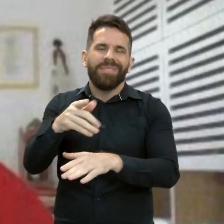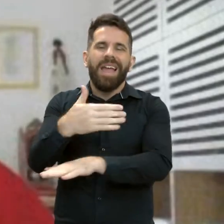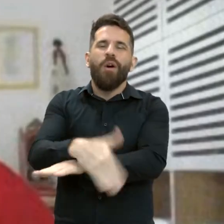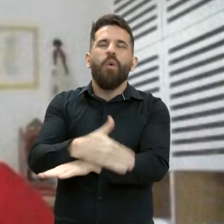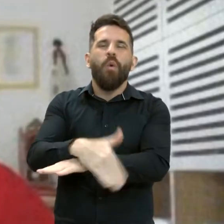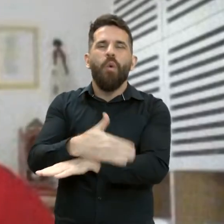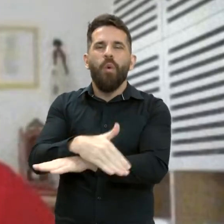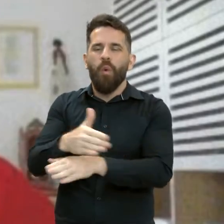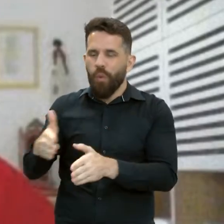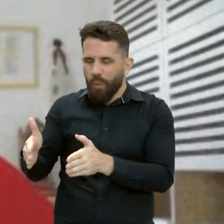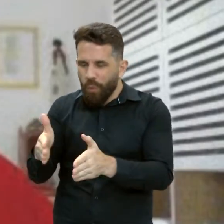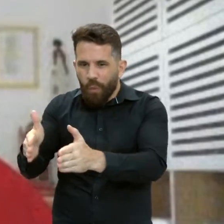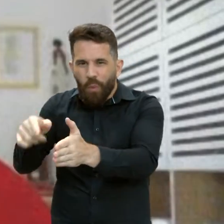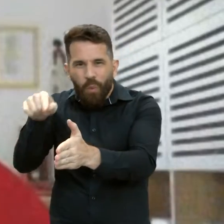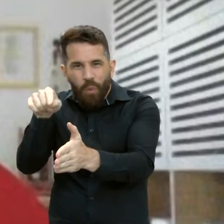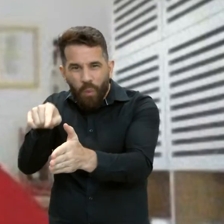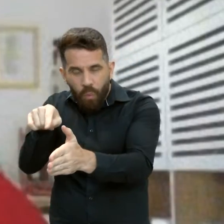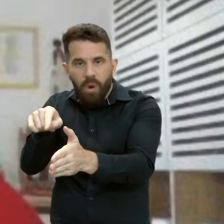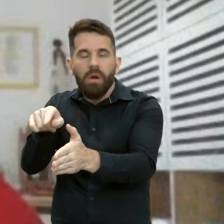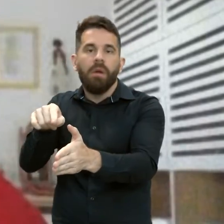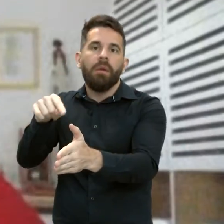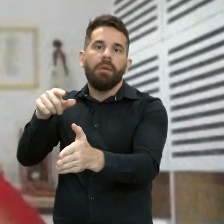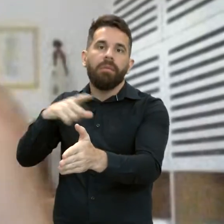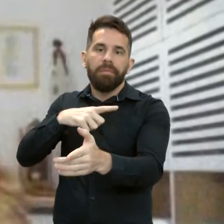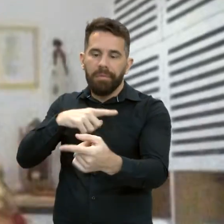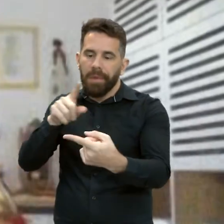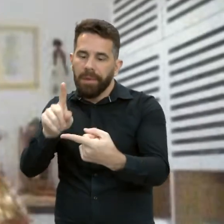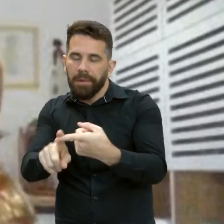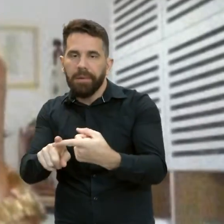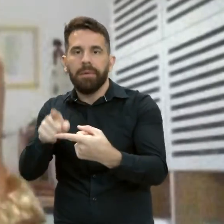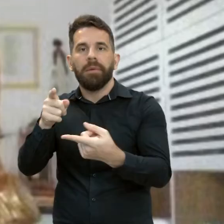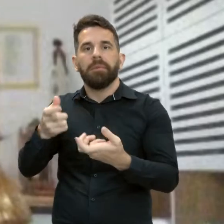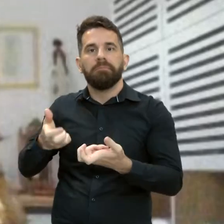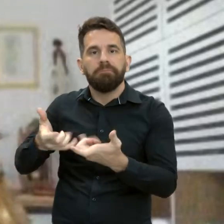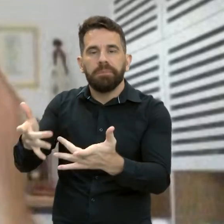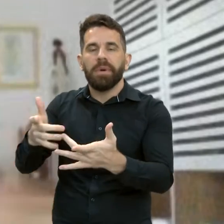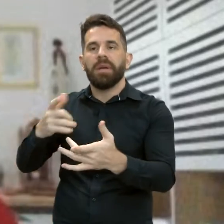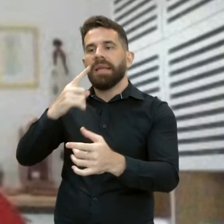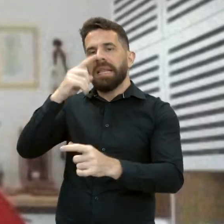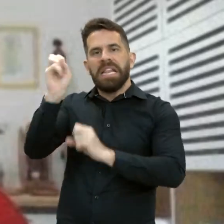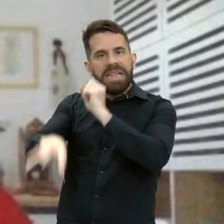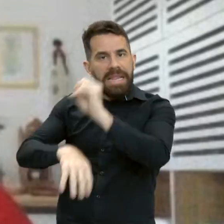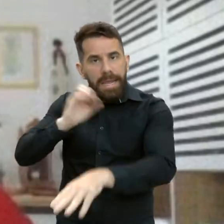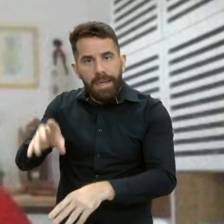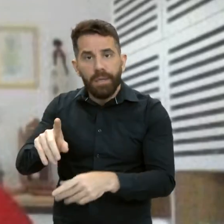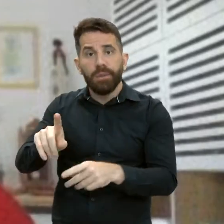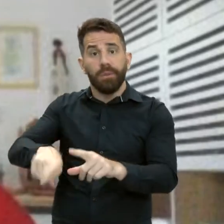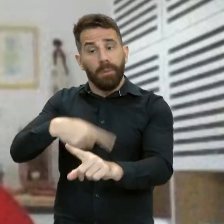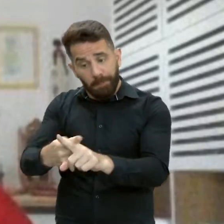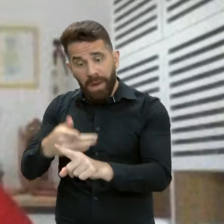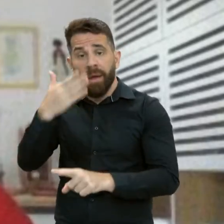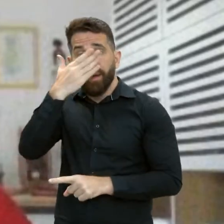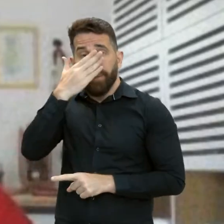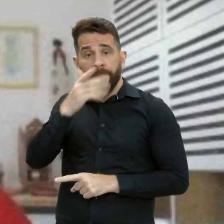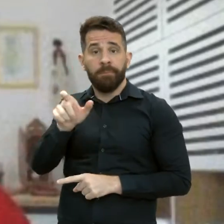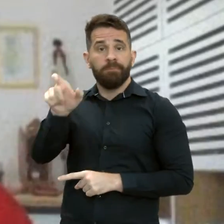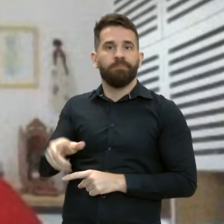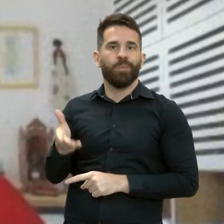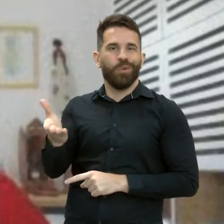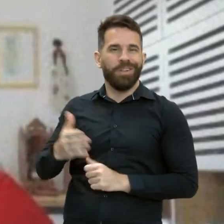a erva daninha e onde fica a mulher da vida, que é a mulher que ela costuma